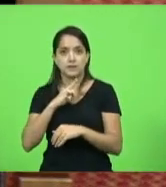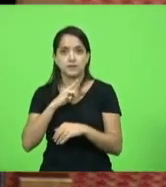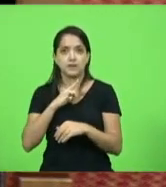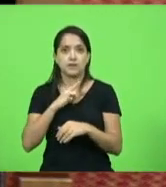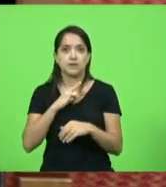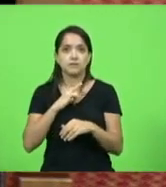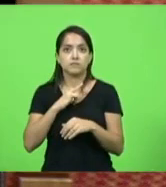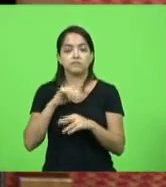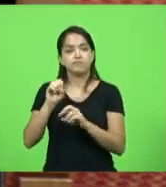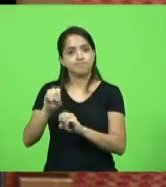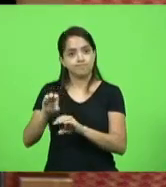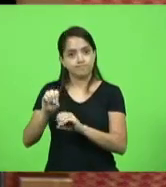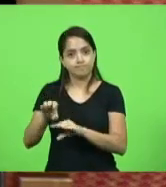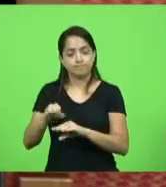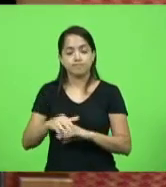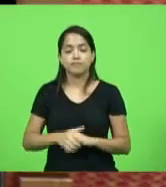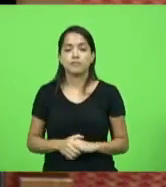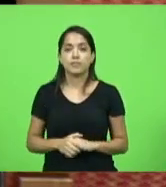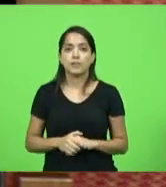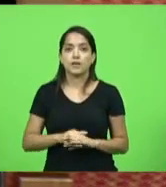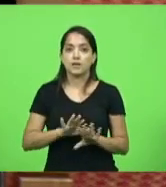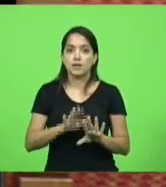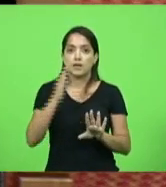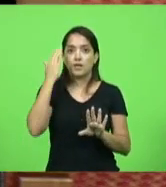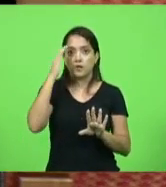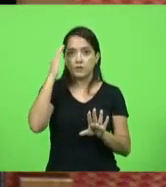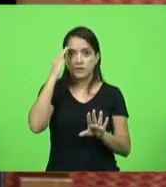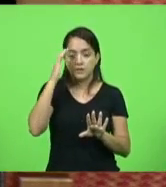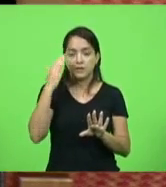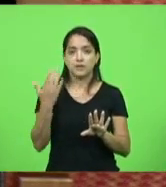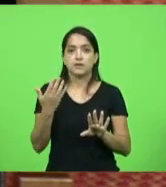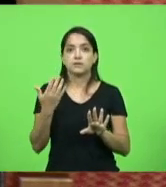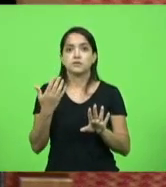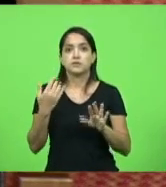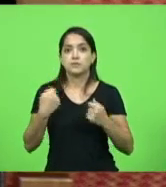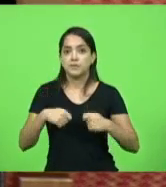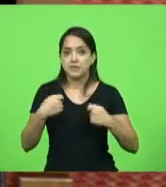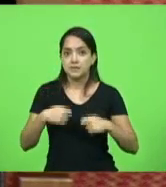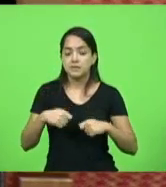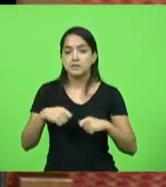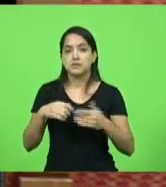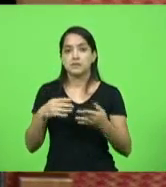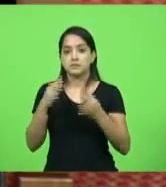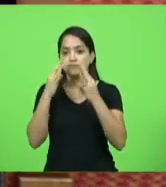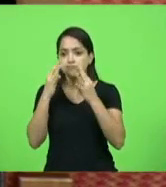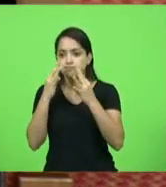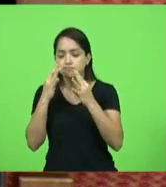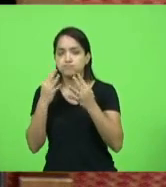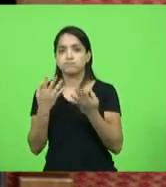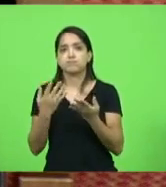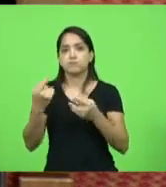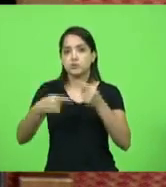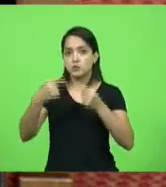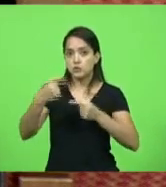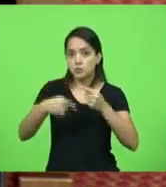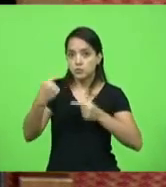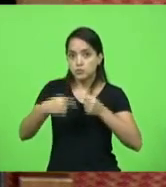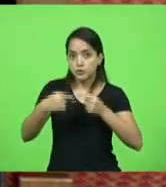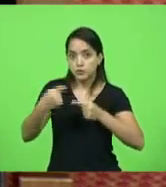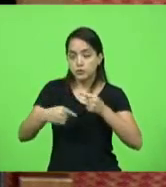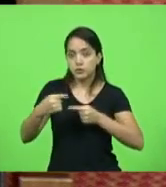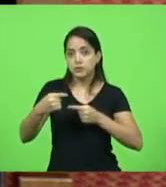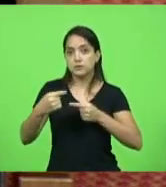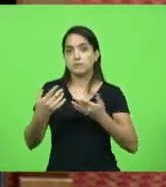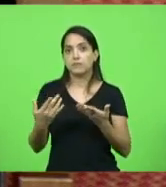dar educação. Então, eu entendo que tem que ouvir os segmentos, tem que haver maior debate na Assembleia Legislativa